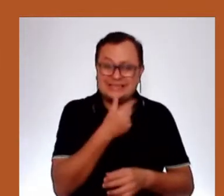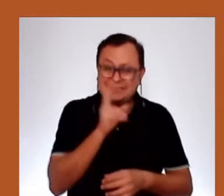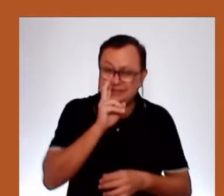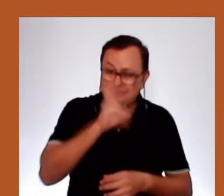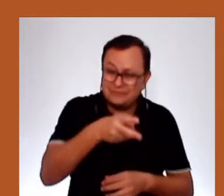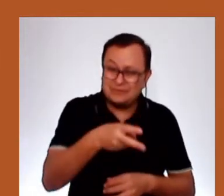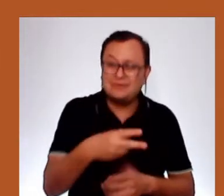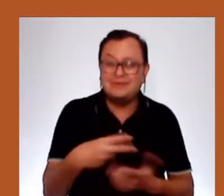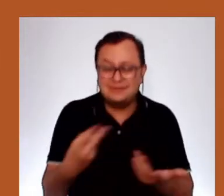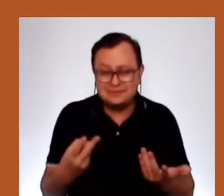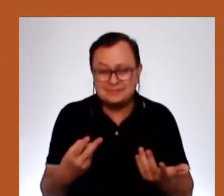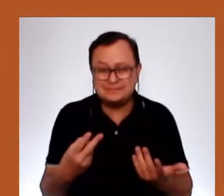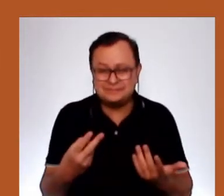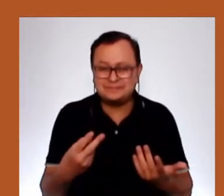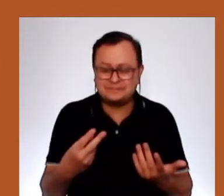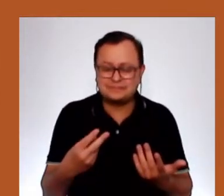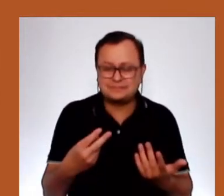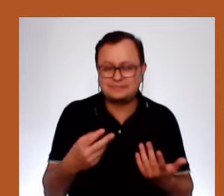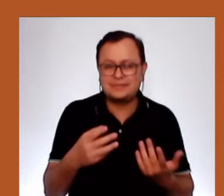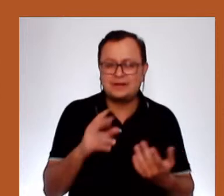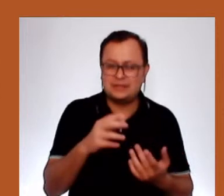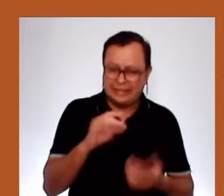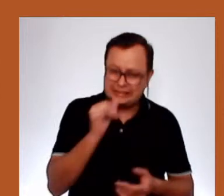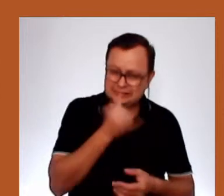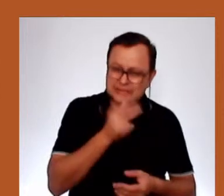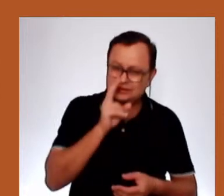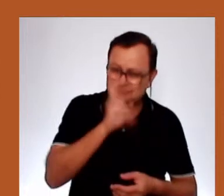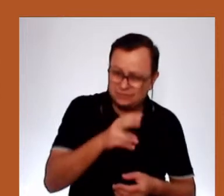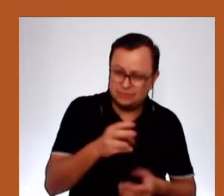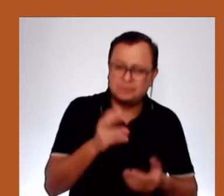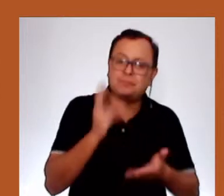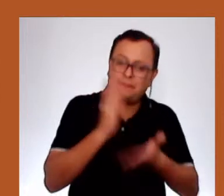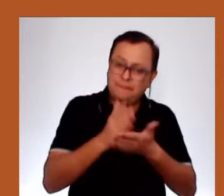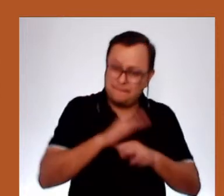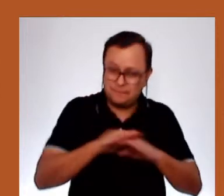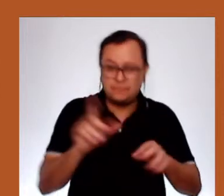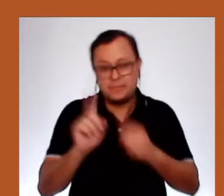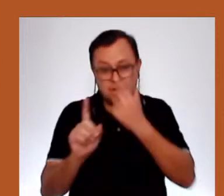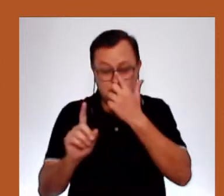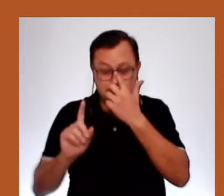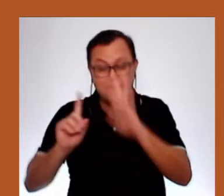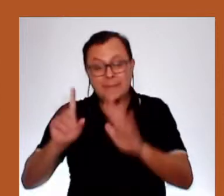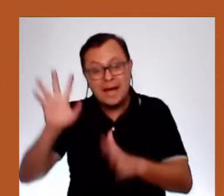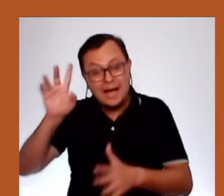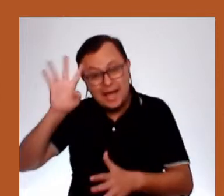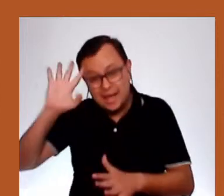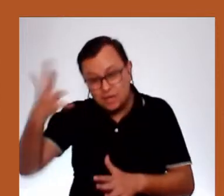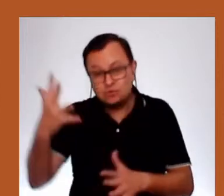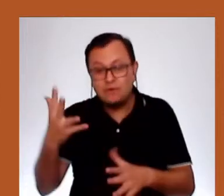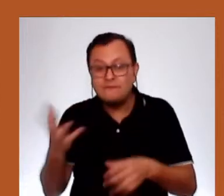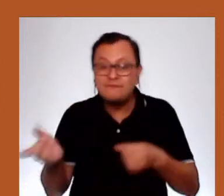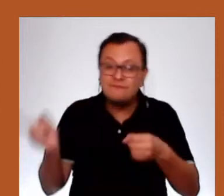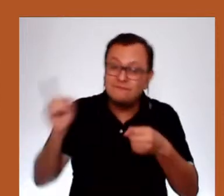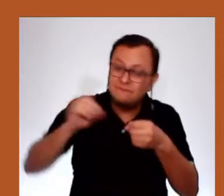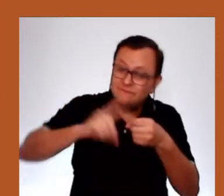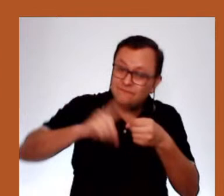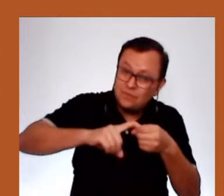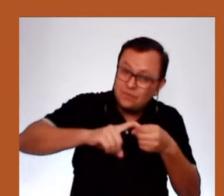esse primeiro, né, processo, o luto não acaba, mas e decide voltar. Isso, para mim,